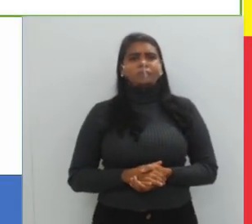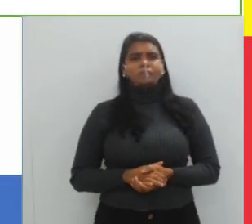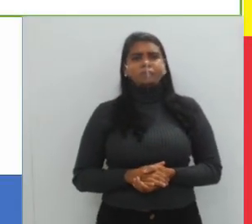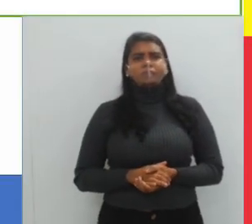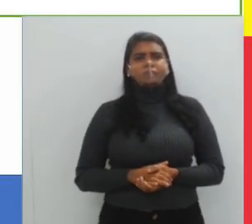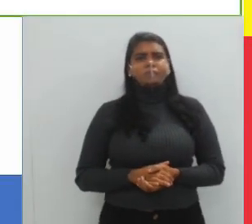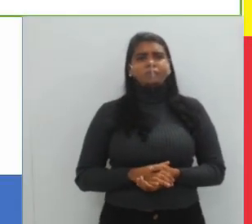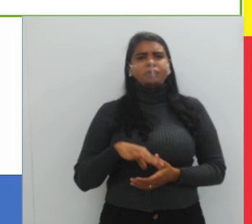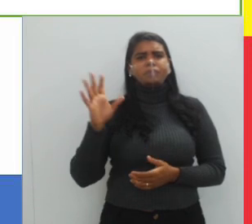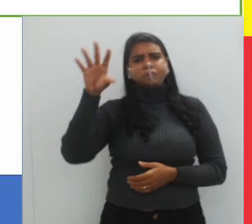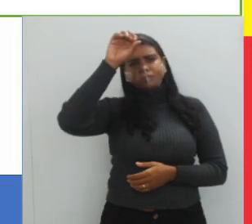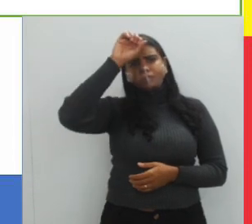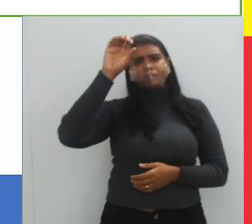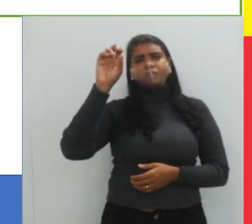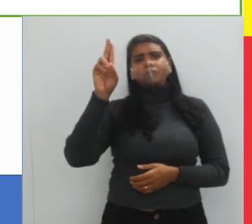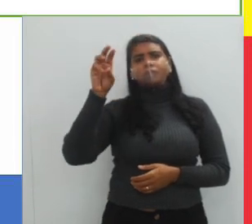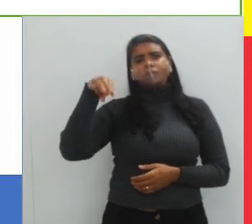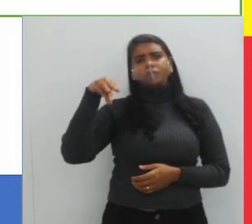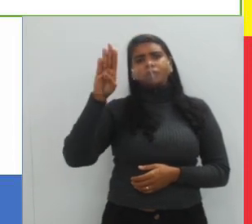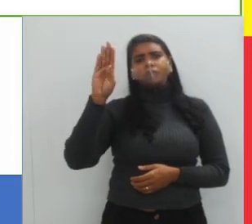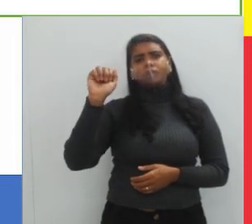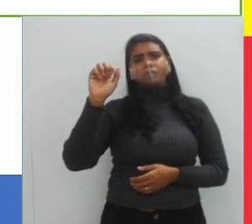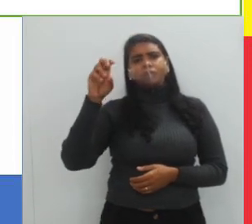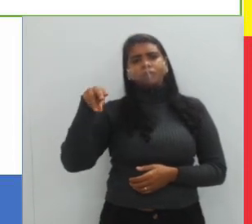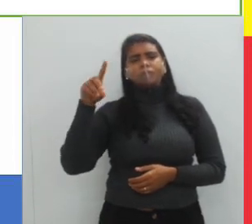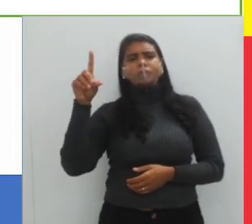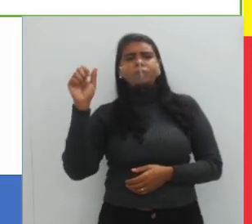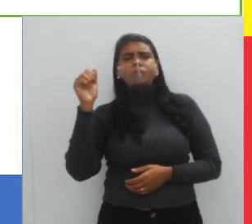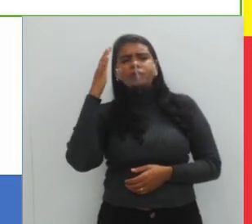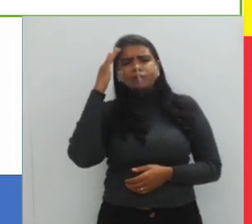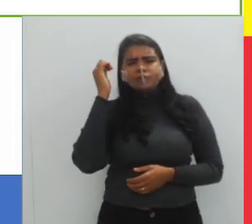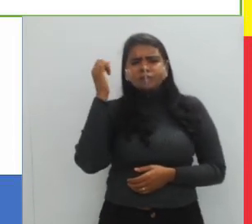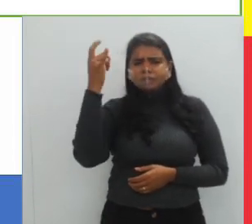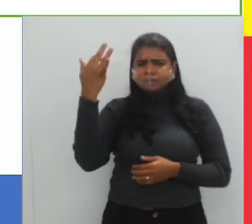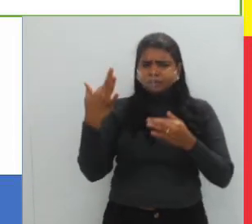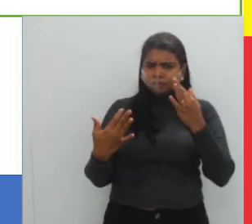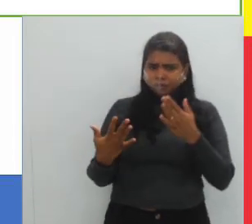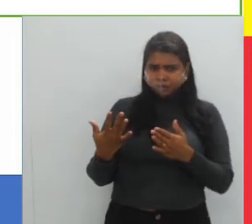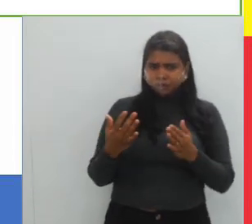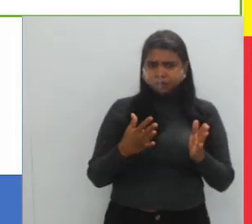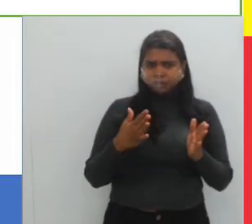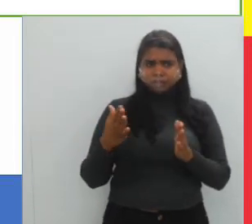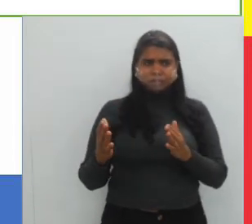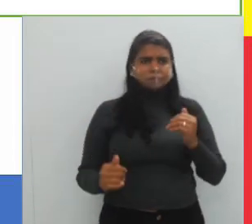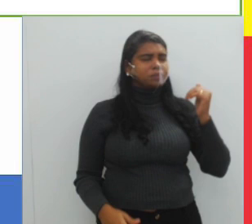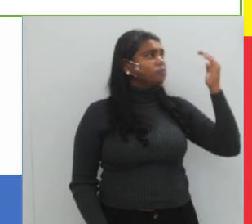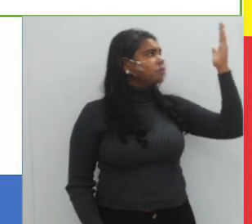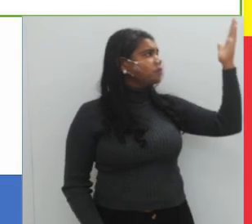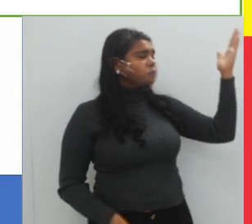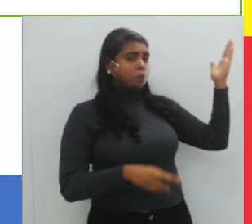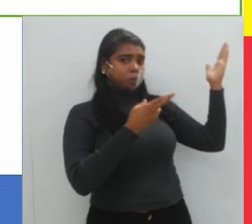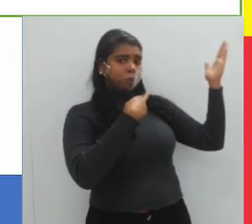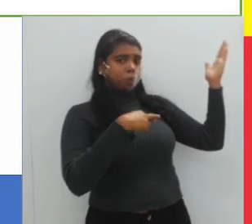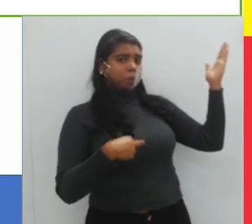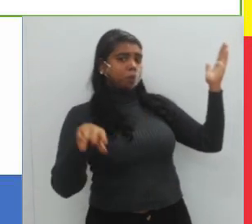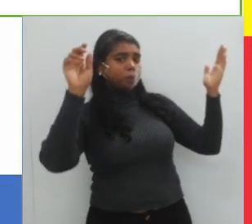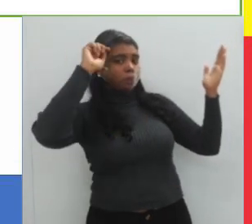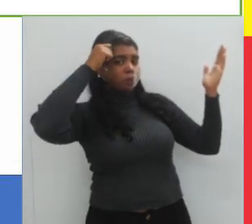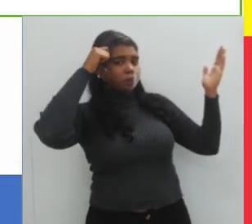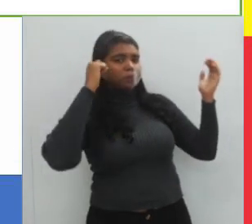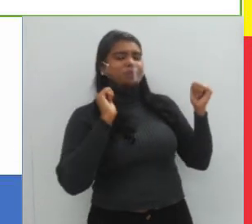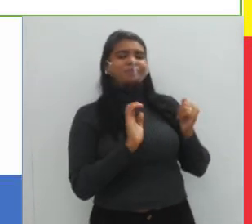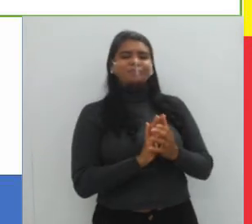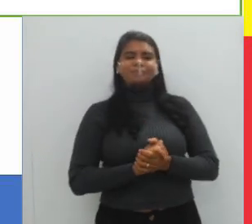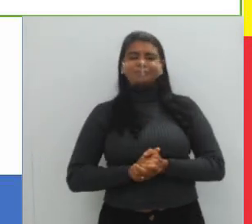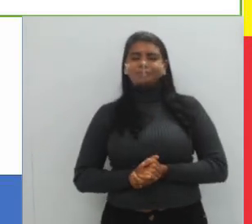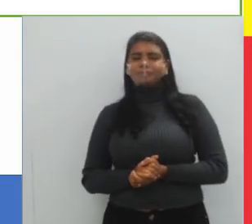temos aqui a Umbanda. Veja só, vamos estudar agora, saber um pouco sobre a questão da Umbanda, uma religião de matriz